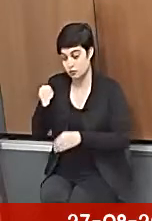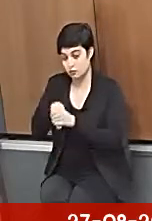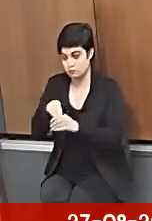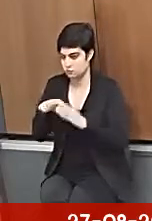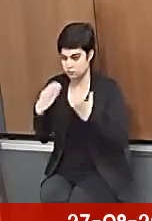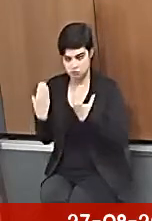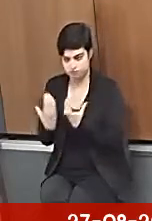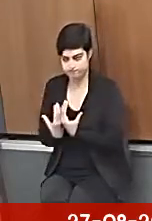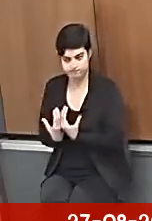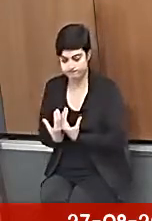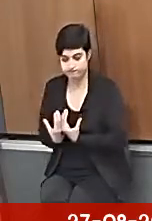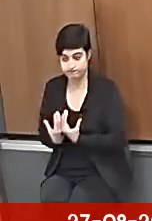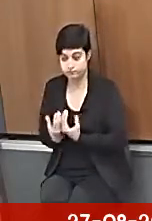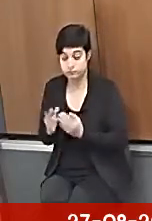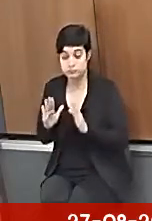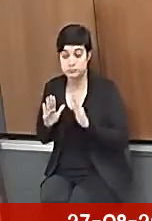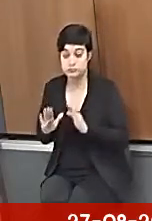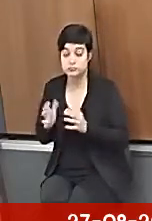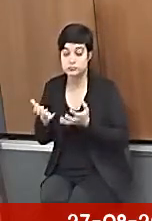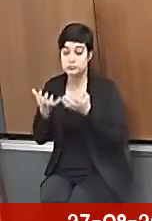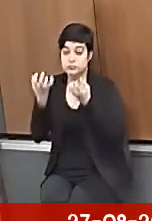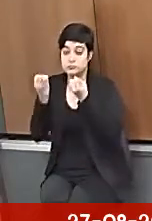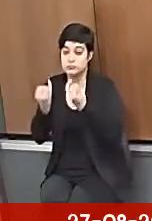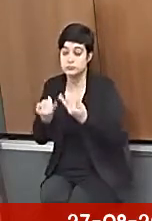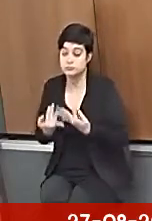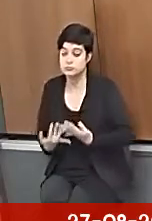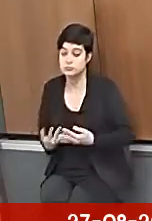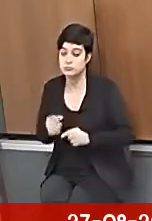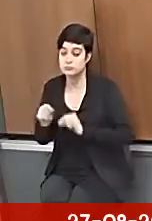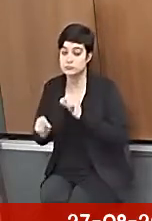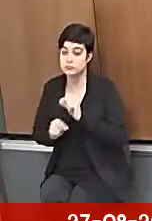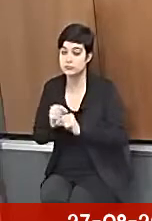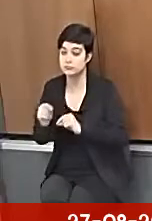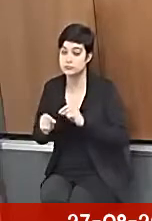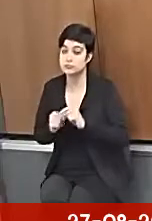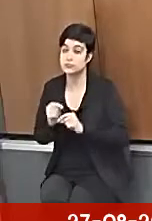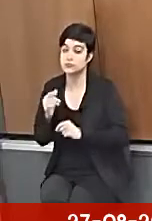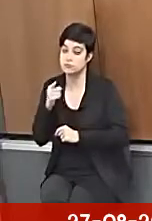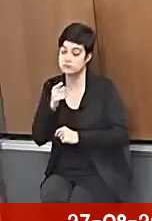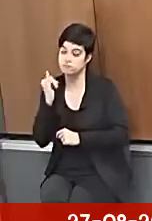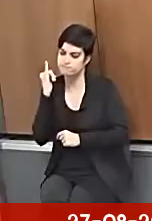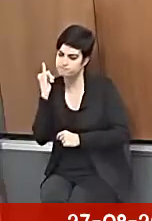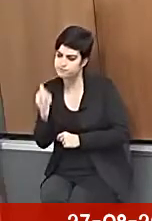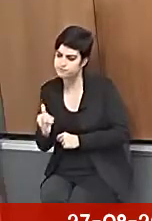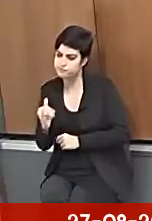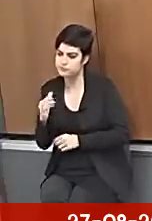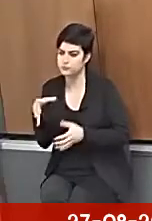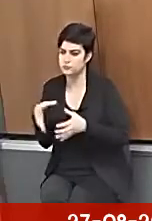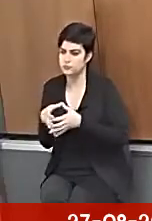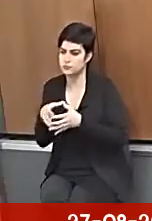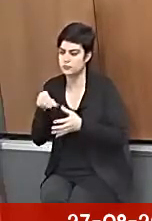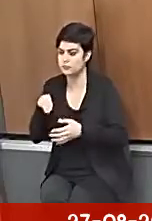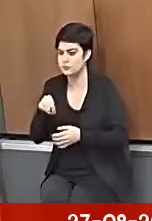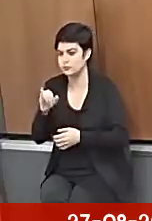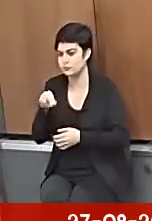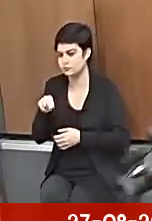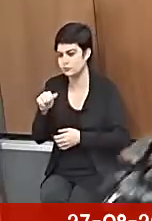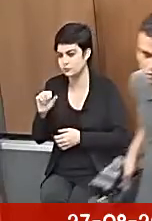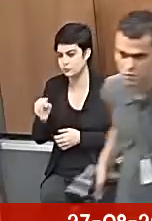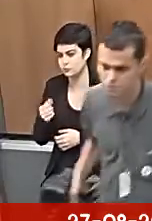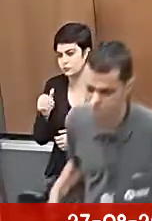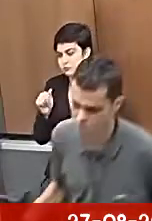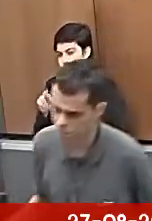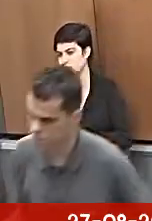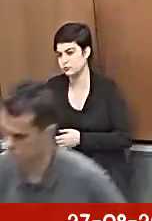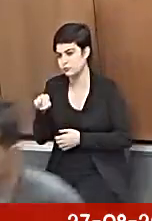deficiência mas eu queria dizer leve isso pra minas arena é que a preocupação maior aqui não